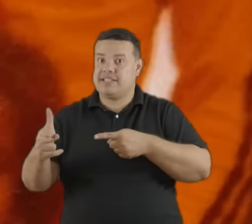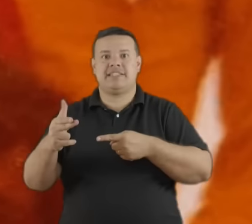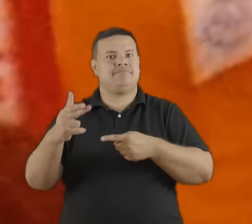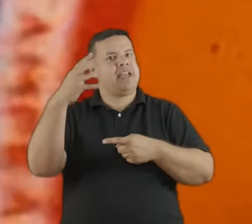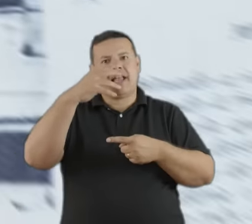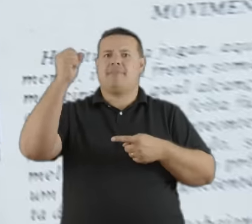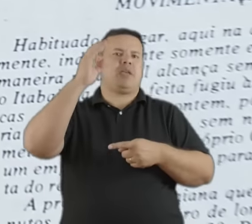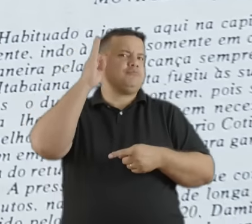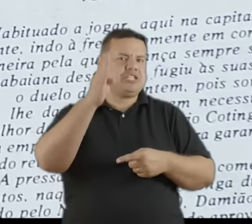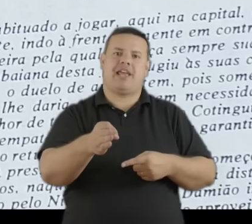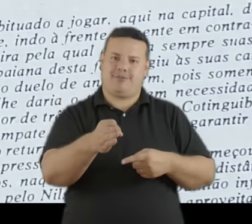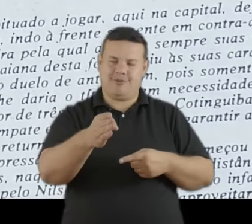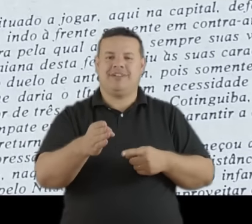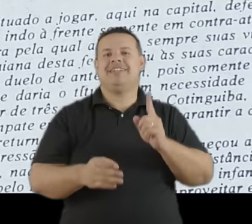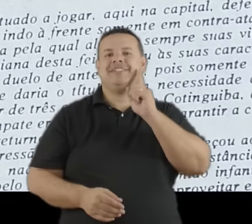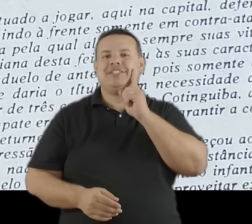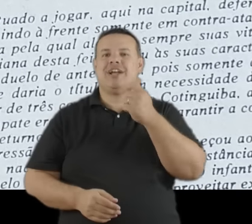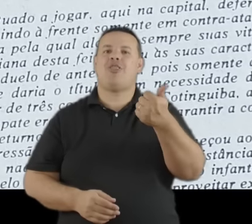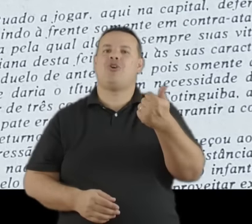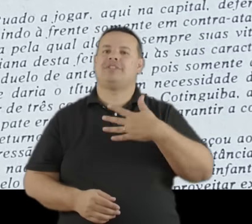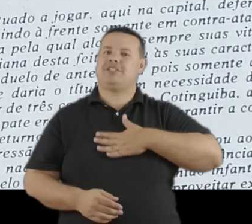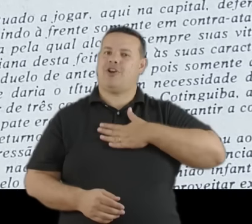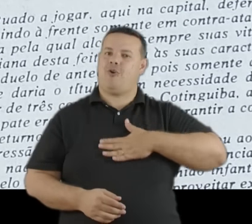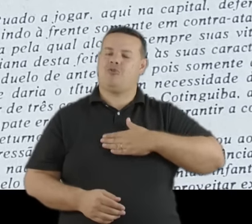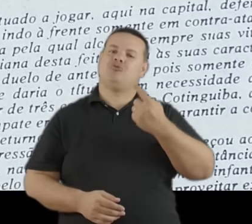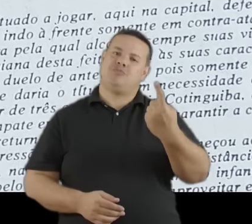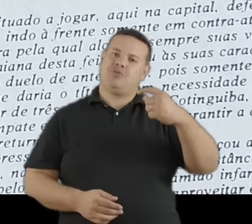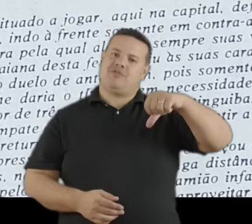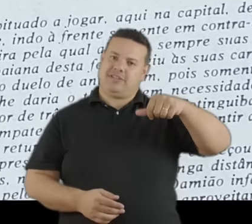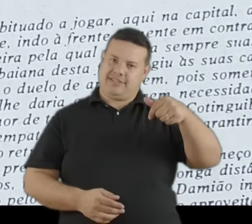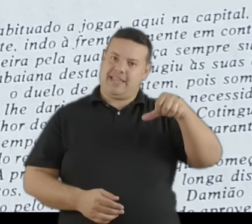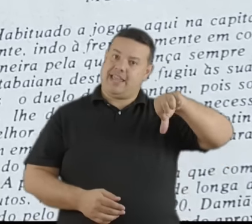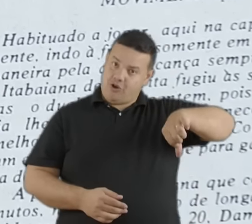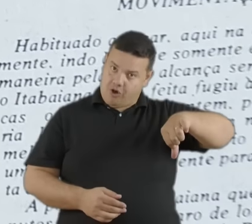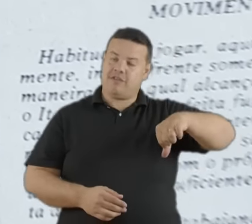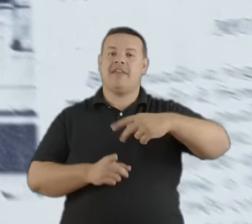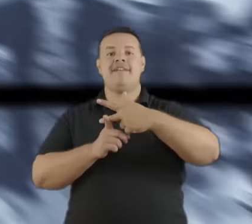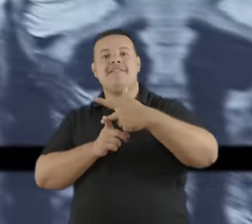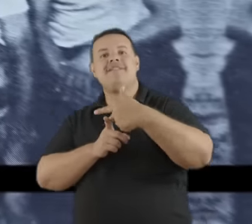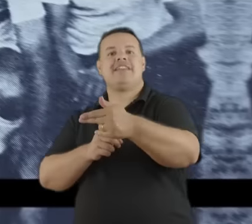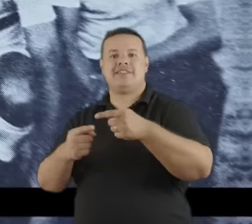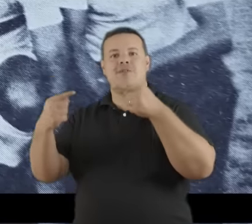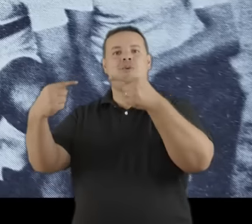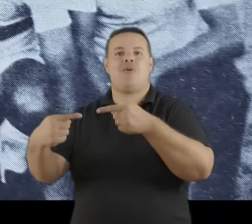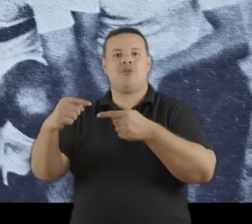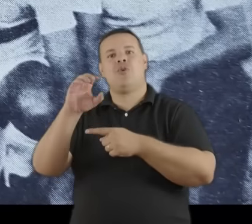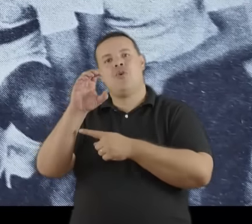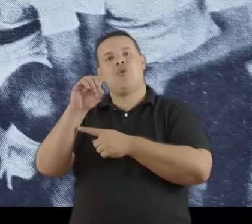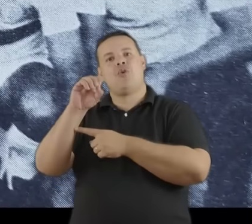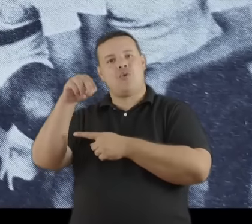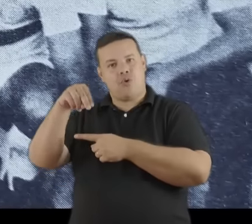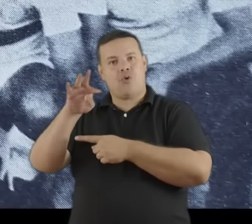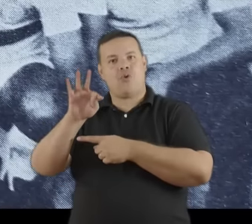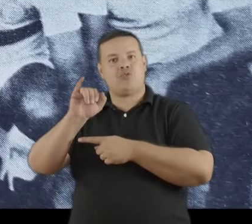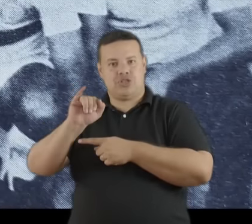conquistasse a segunda. Foi o que aconteceu. Em 12 de agosto de 1979, com uma vitória sobre o